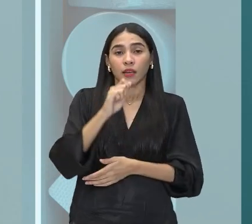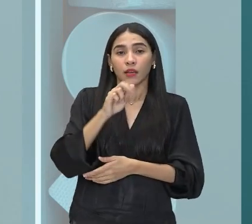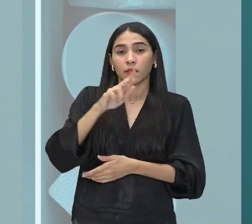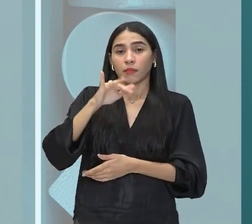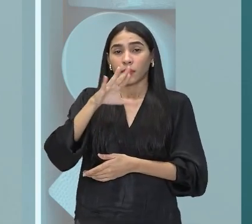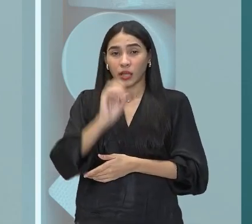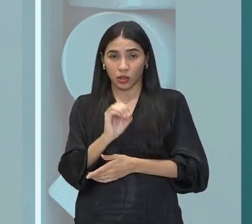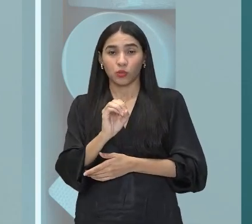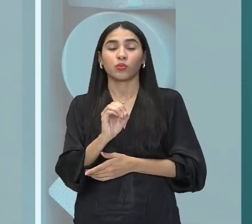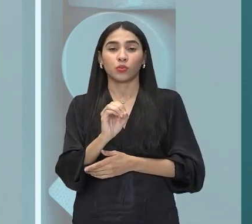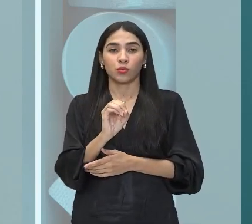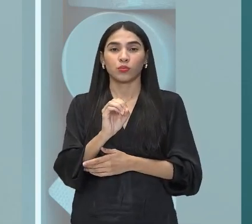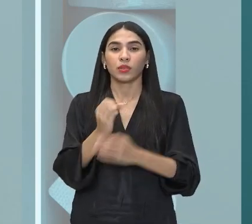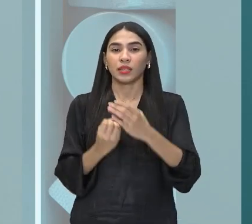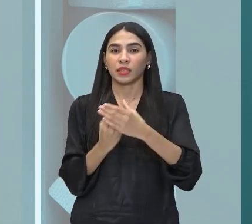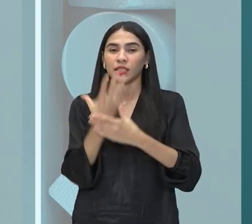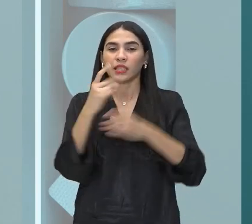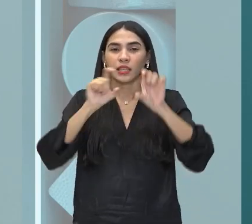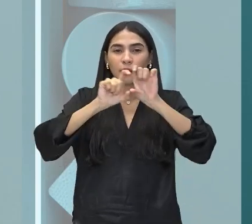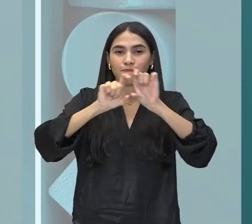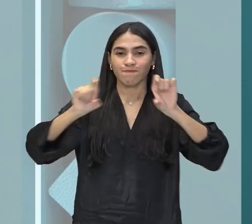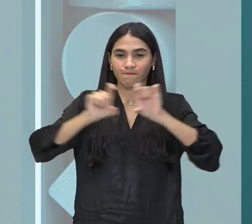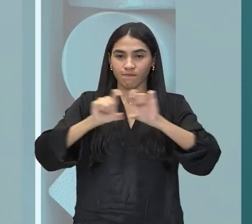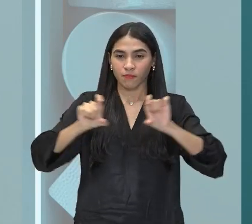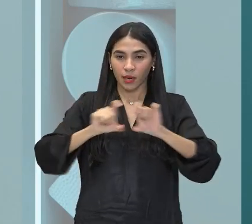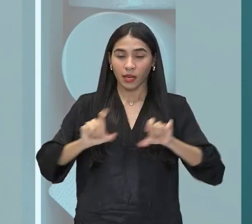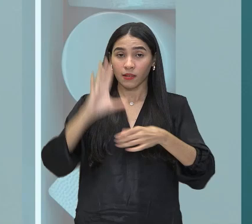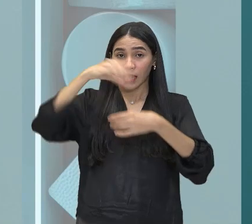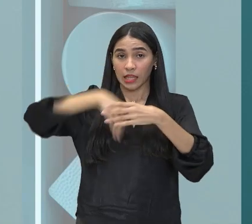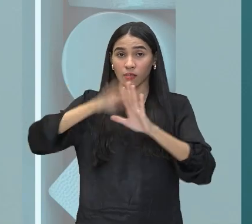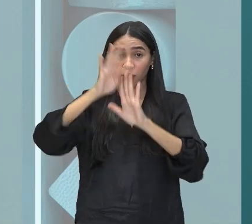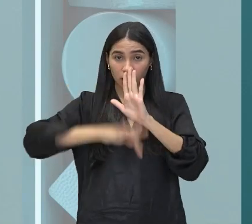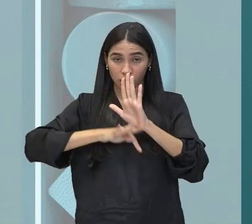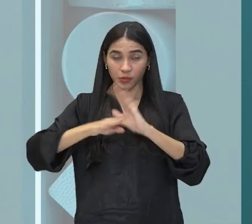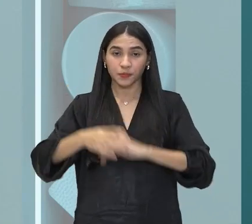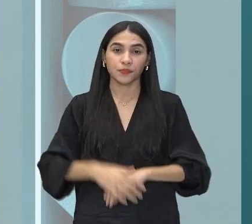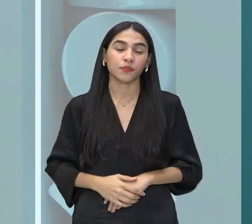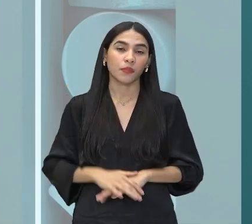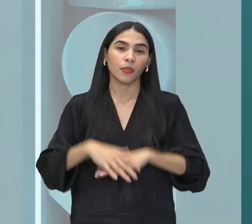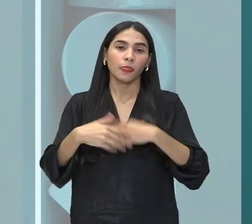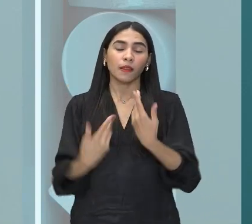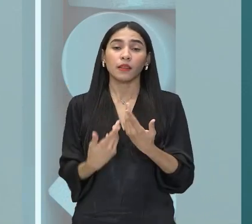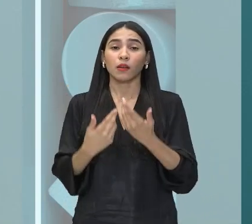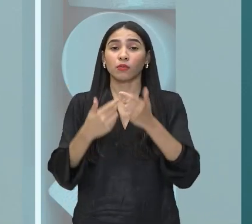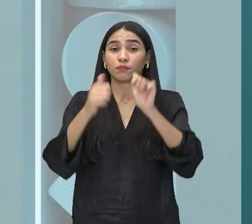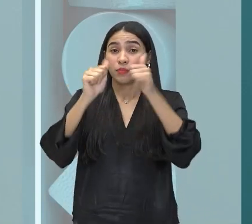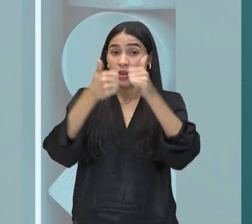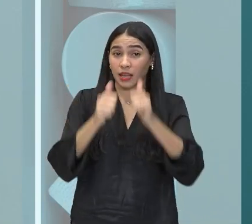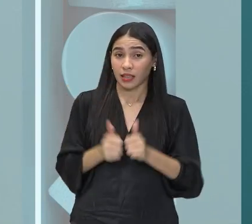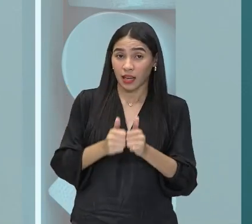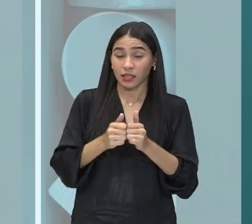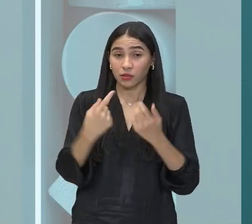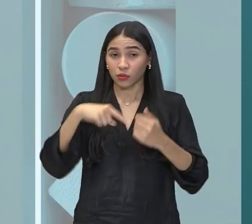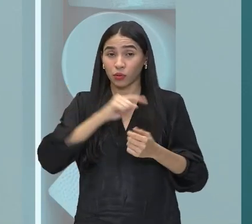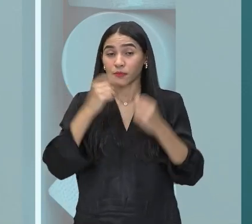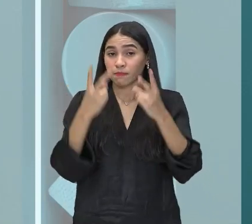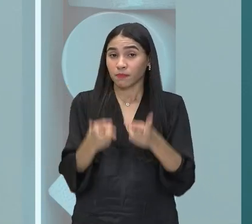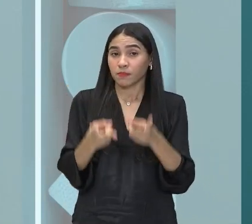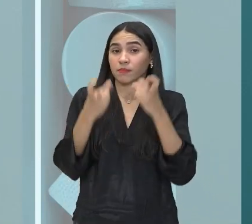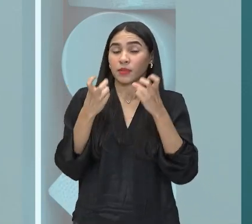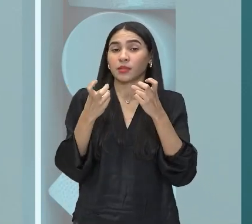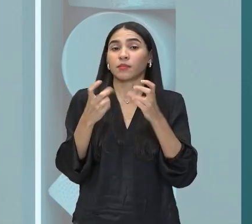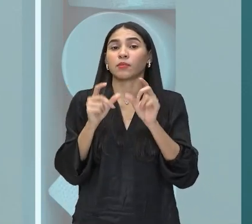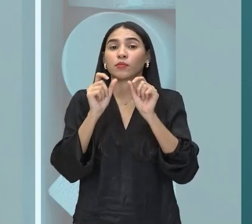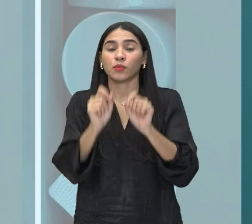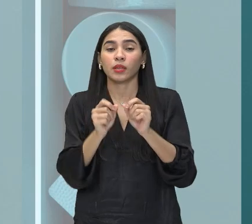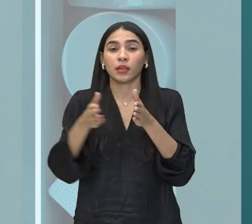desses períodos que formam os parágrafos do nosso texto. E essa construção, percebemos a presença